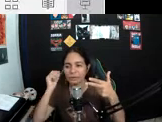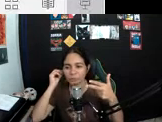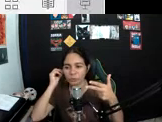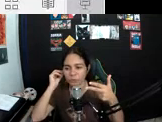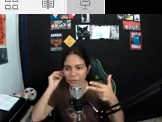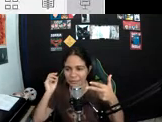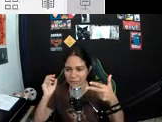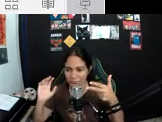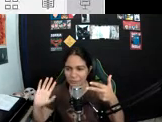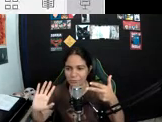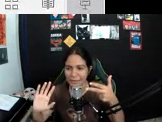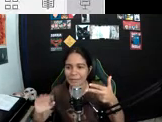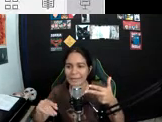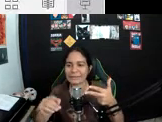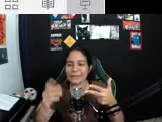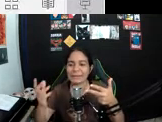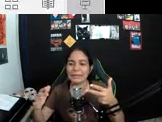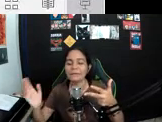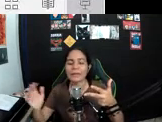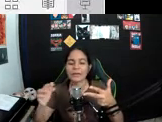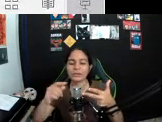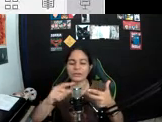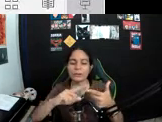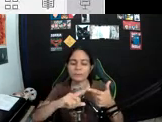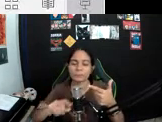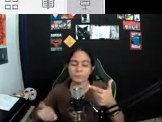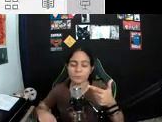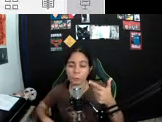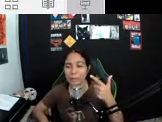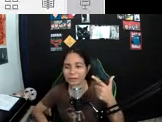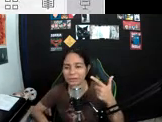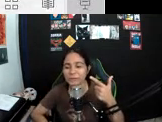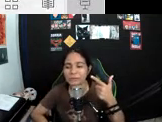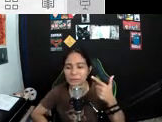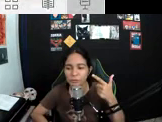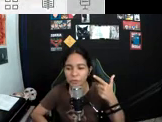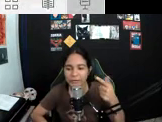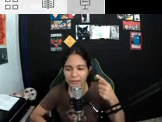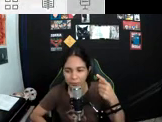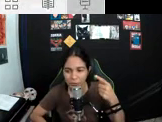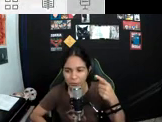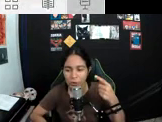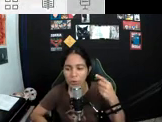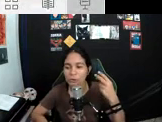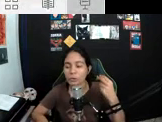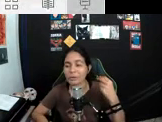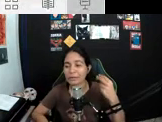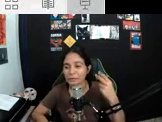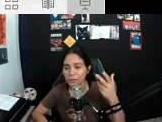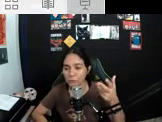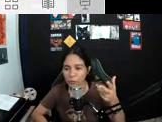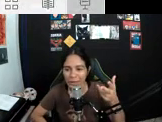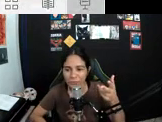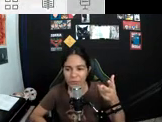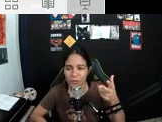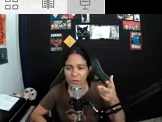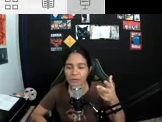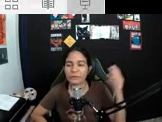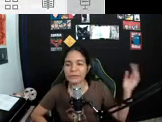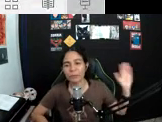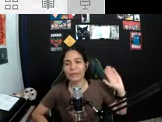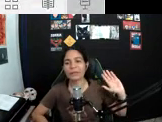mestrado direto para o doutorado, tá? Mas aí vem a questão. O mestrado são 2 anos, o doutorado são